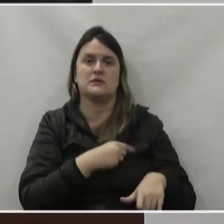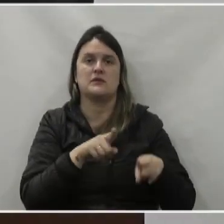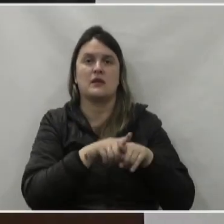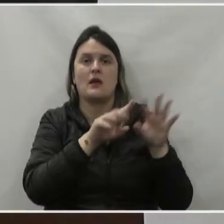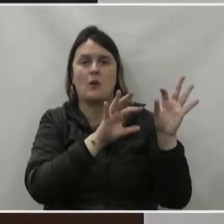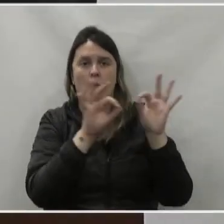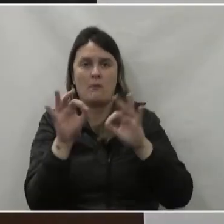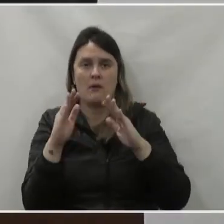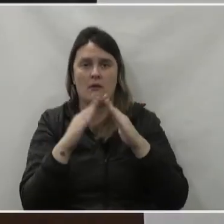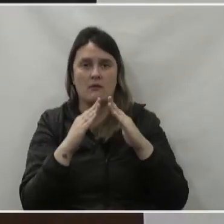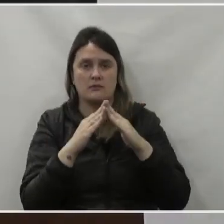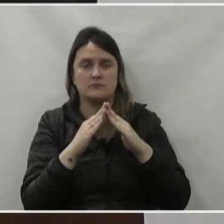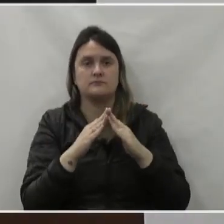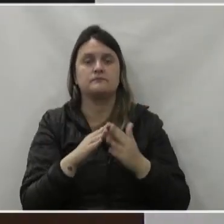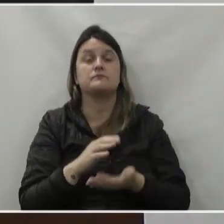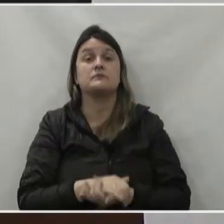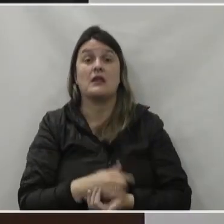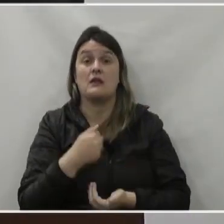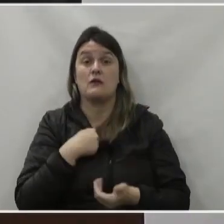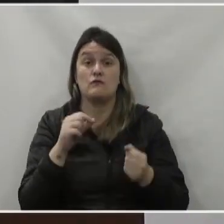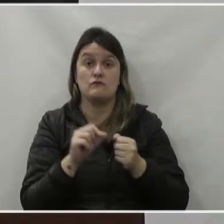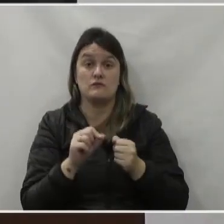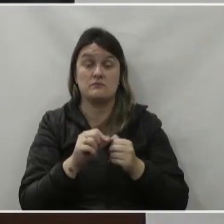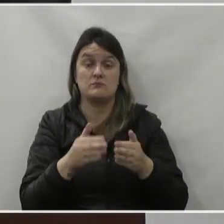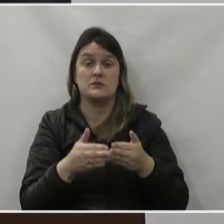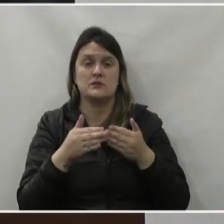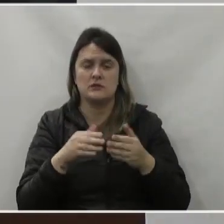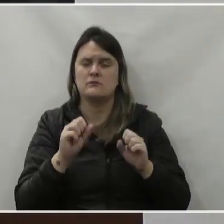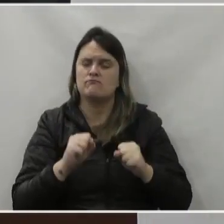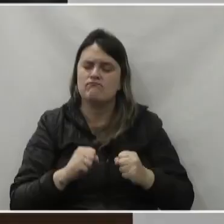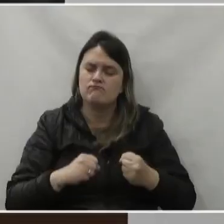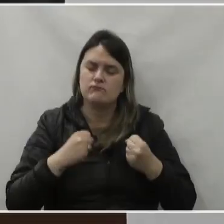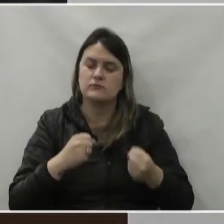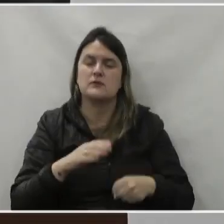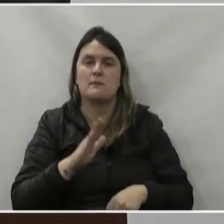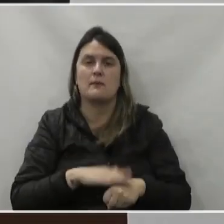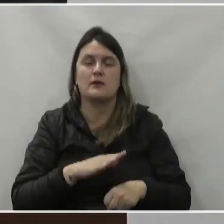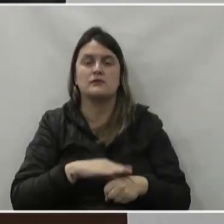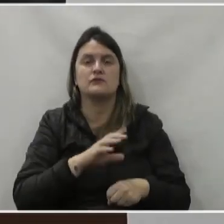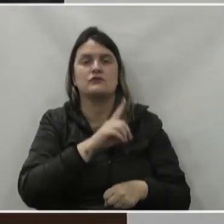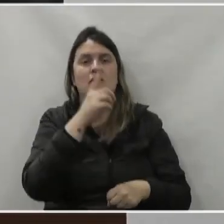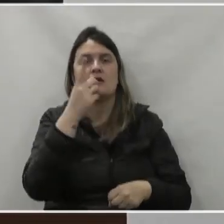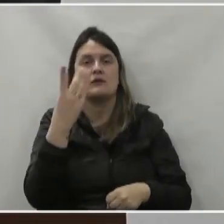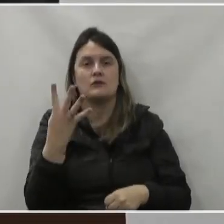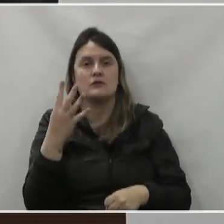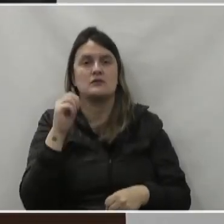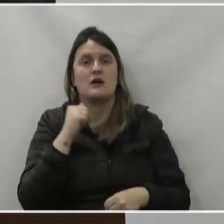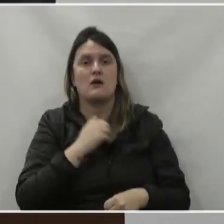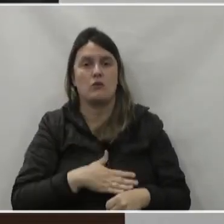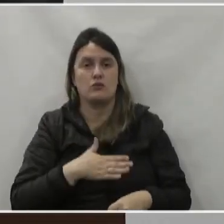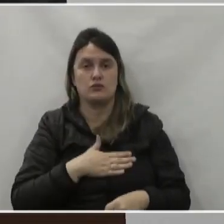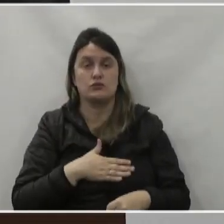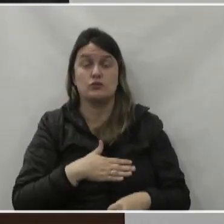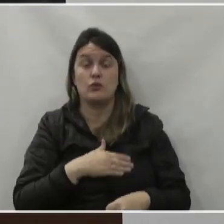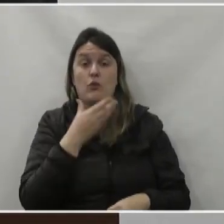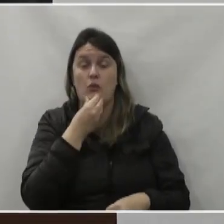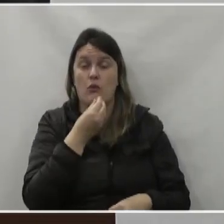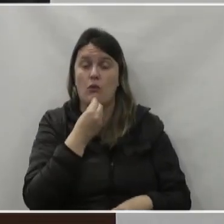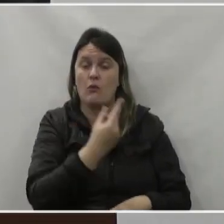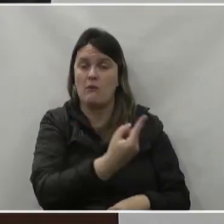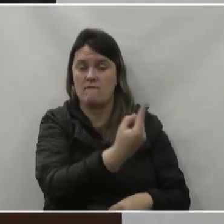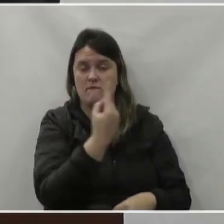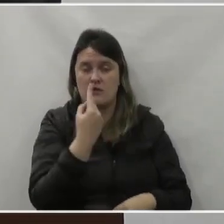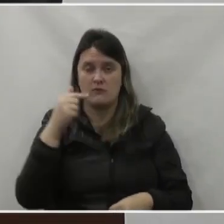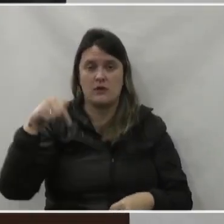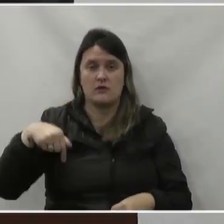de casa. Eu entrei com esse requerimento para reforçar que no dia 14 de agosto, o secretário do Meio